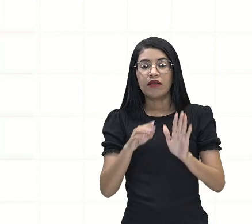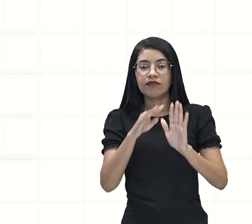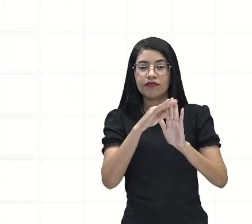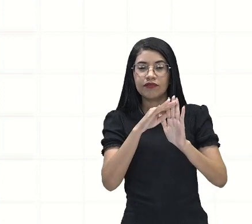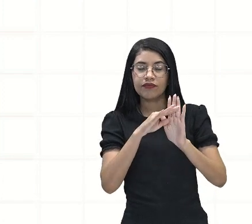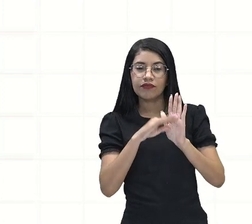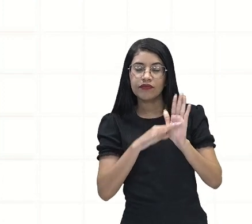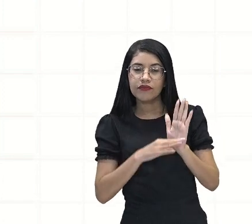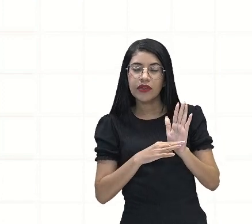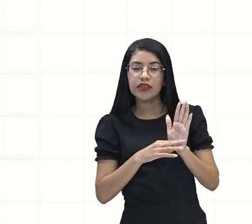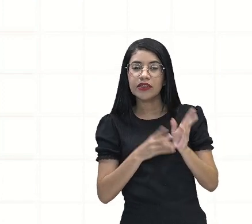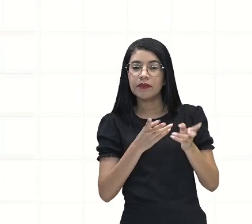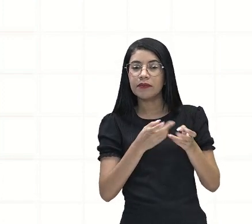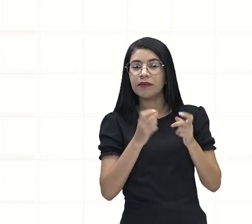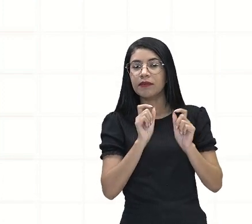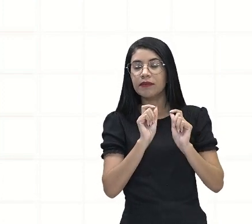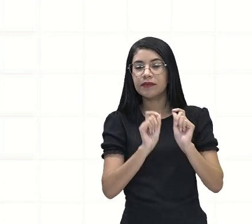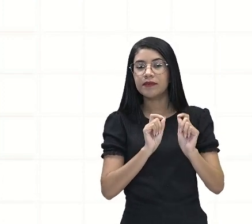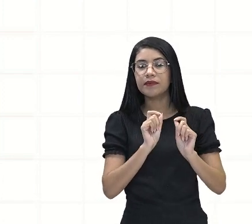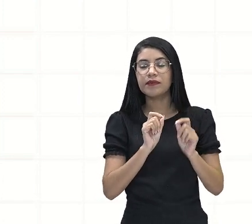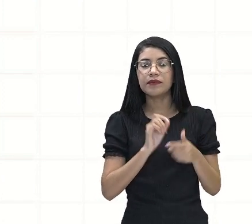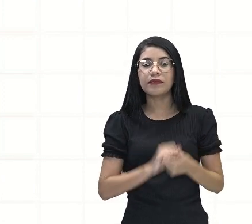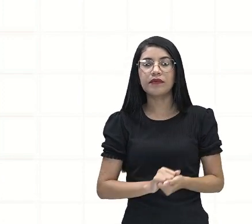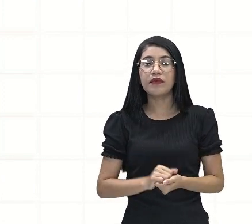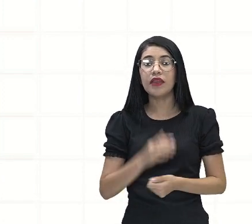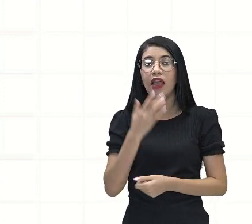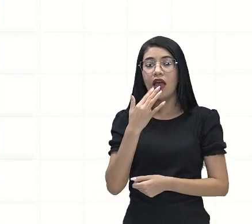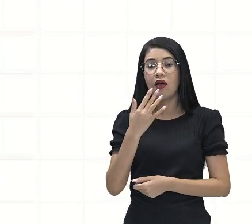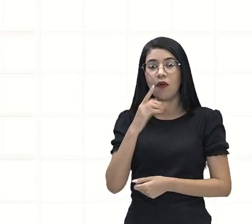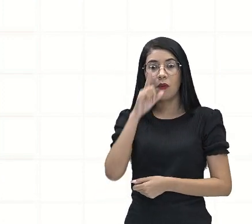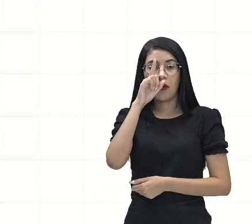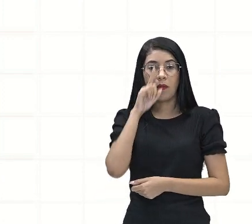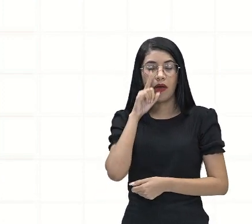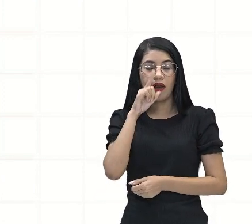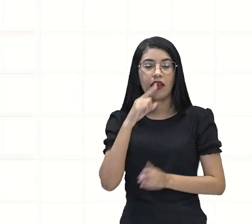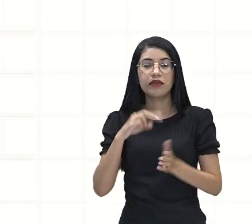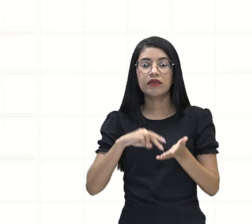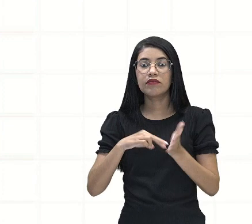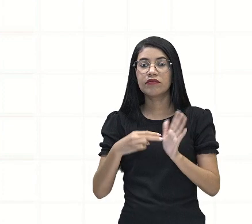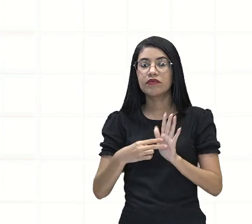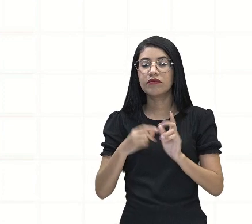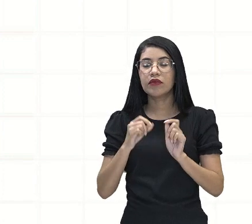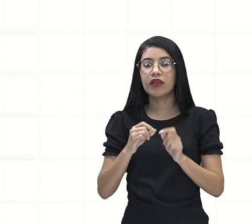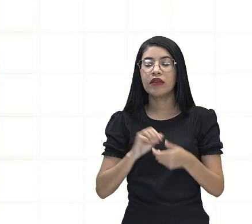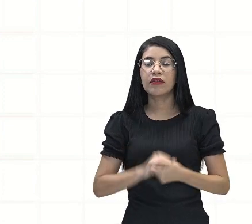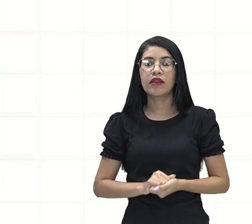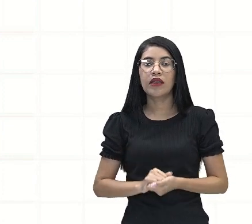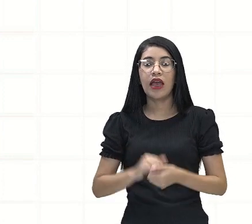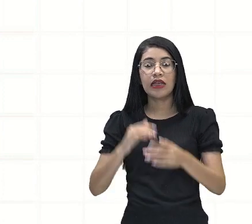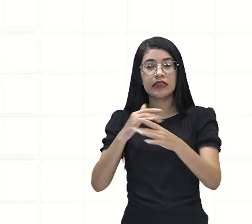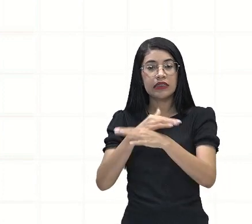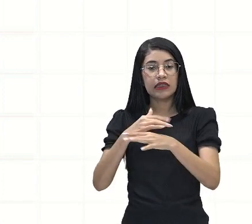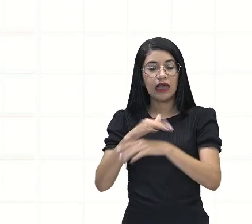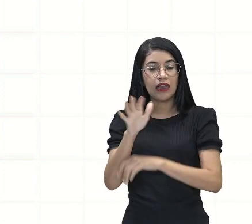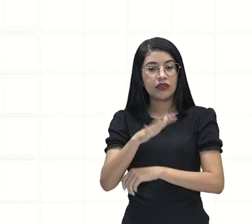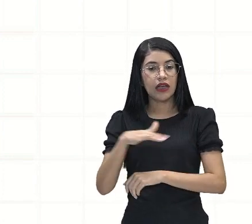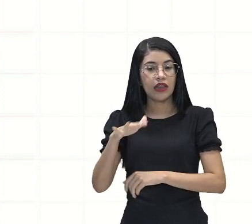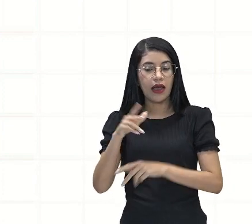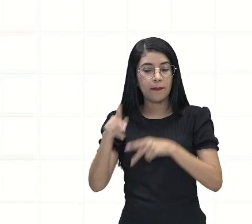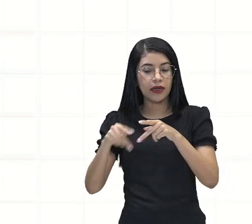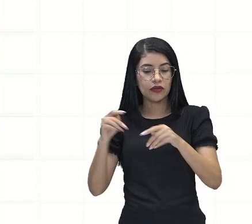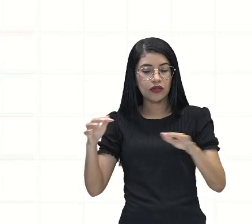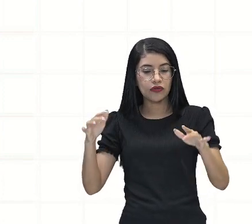pode também observar que né a cor amarelo o amarelo vai indicar aglomeração urbana o